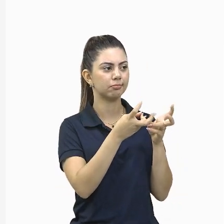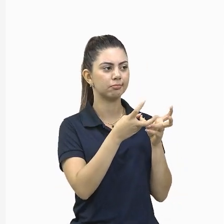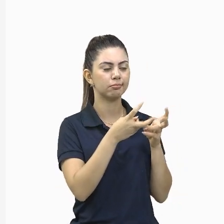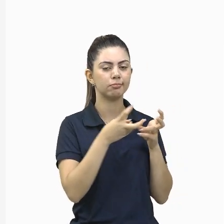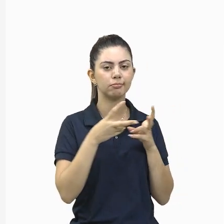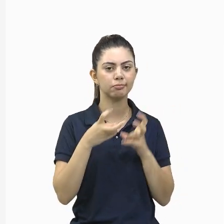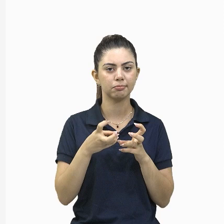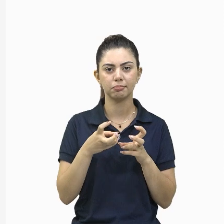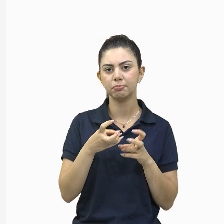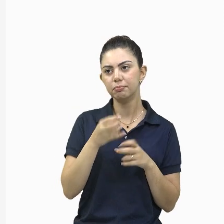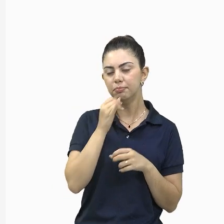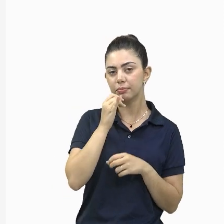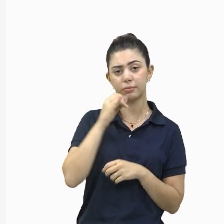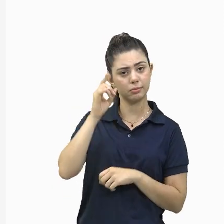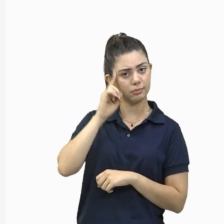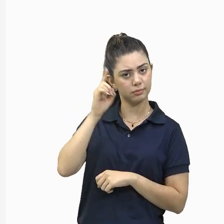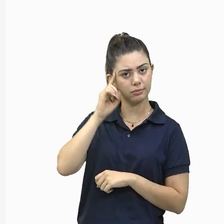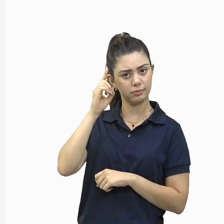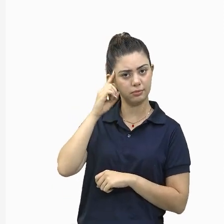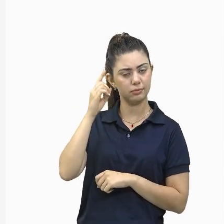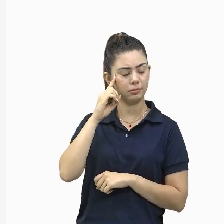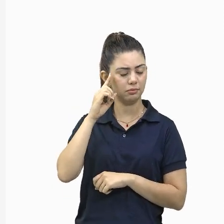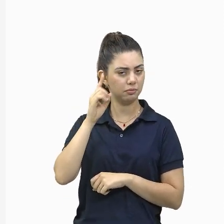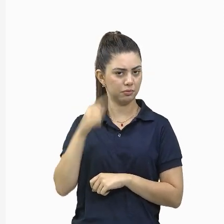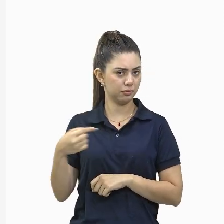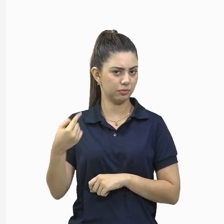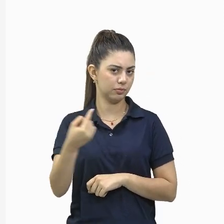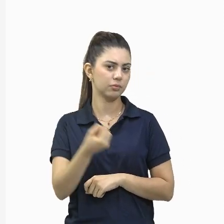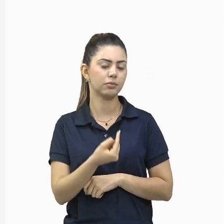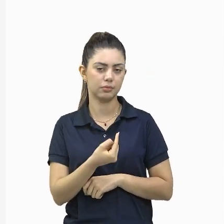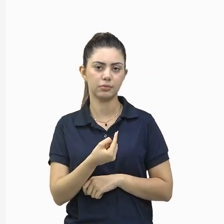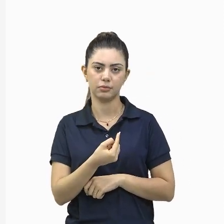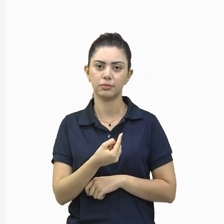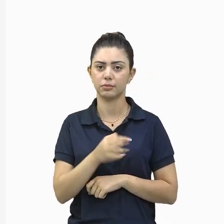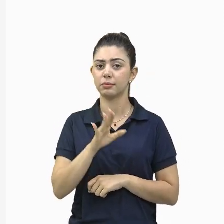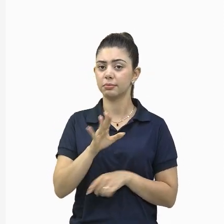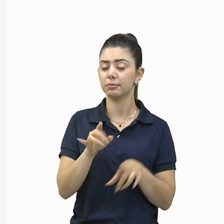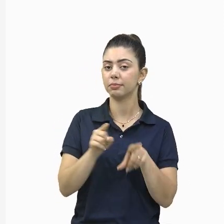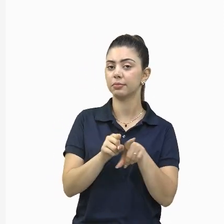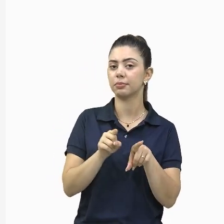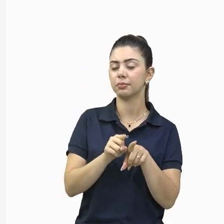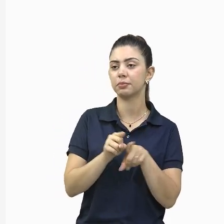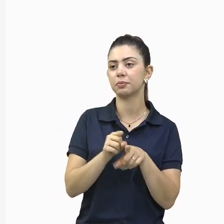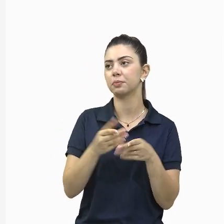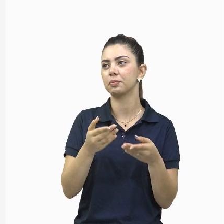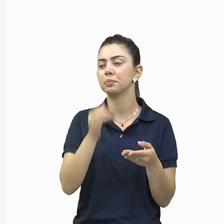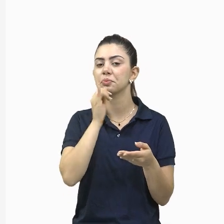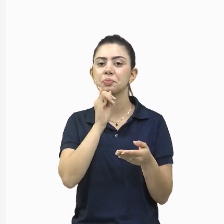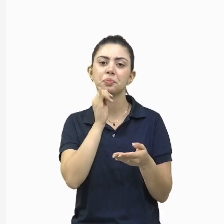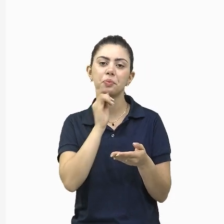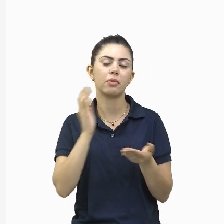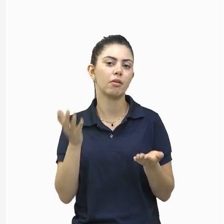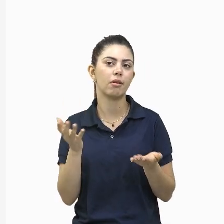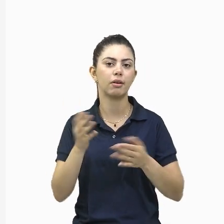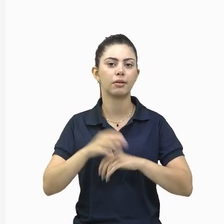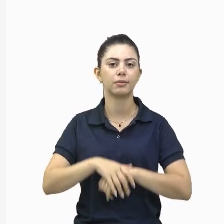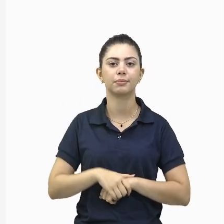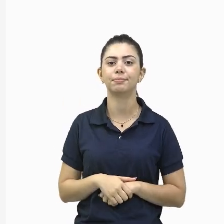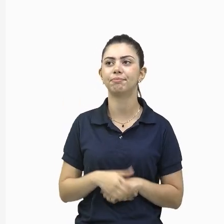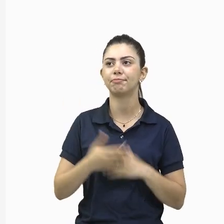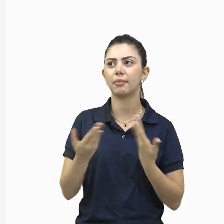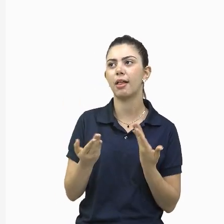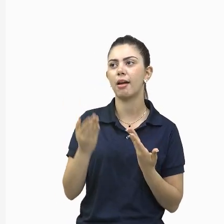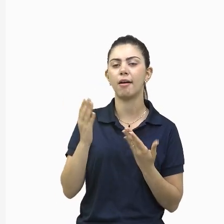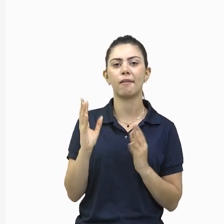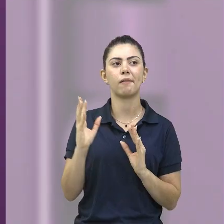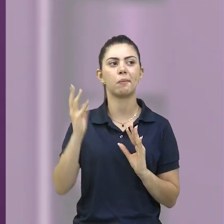não só no nosso dia a dia, né, sejam eles fenômenos naturais